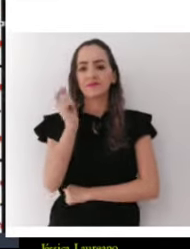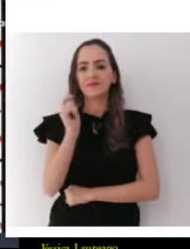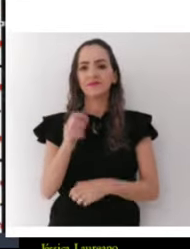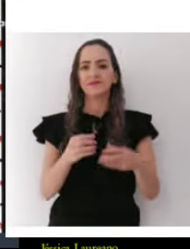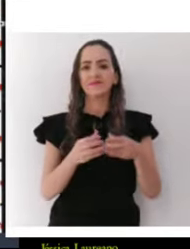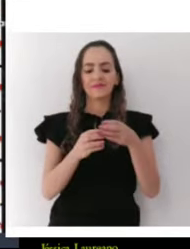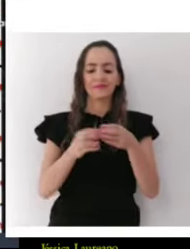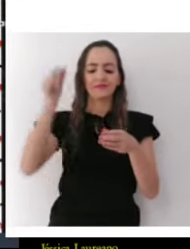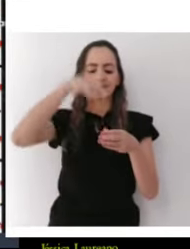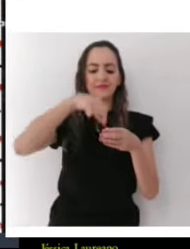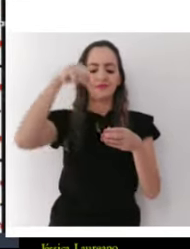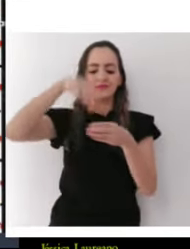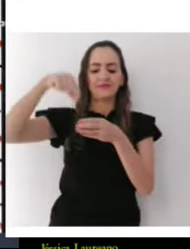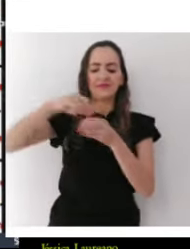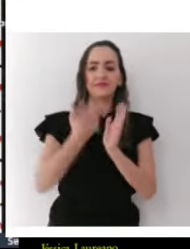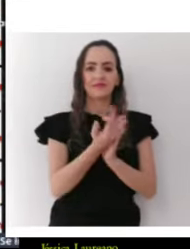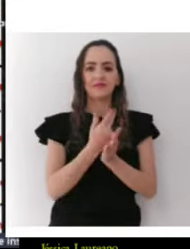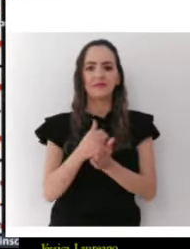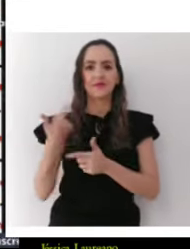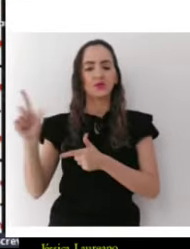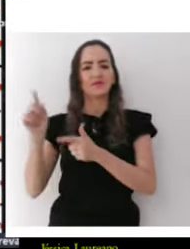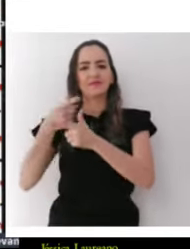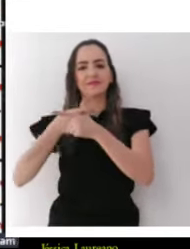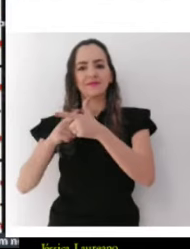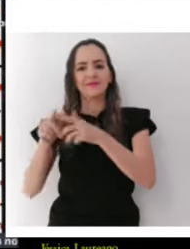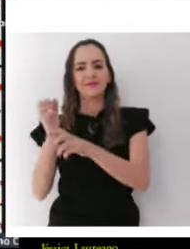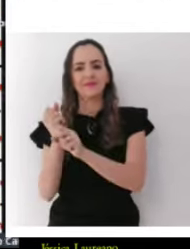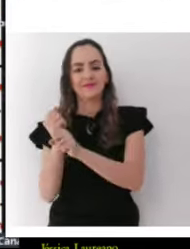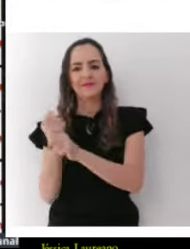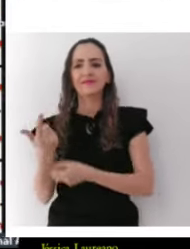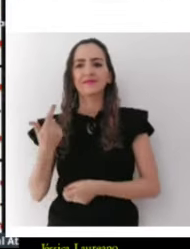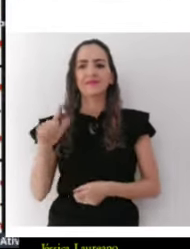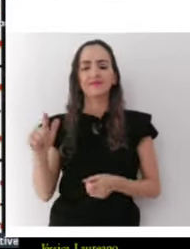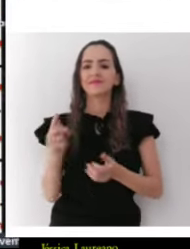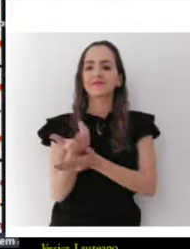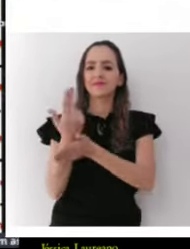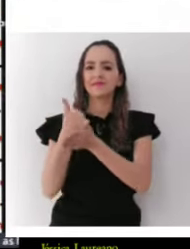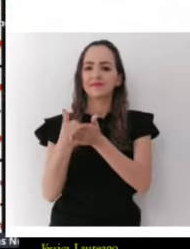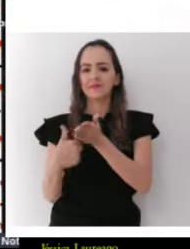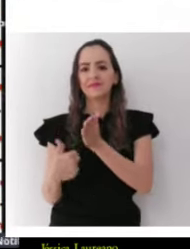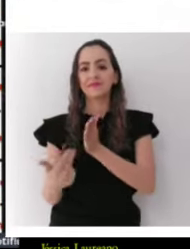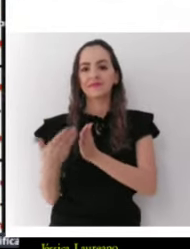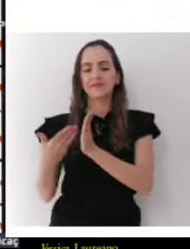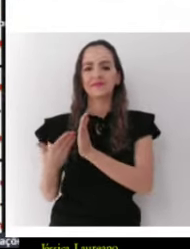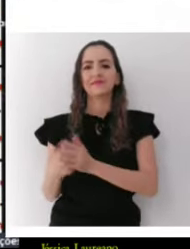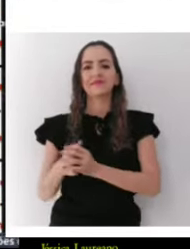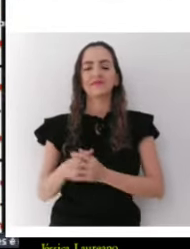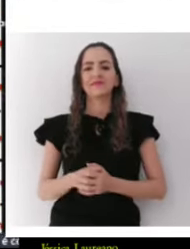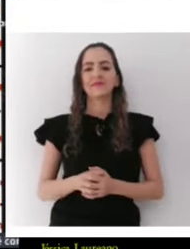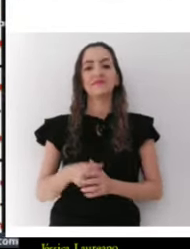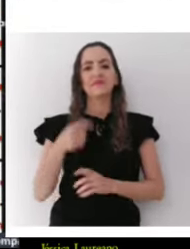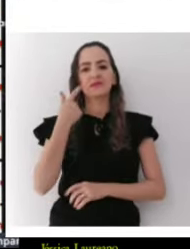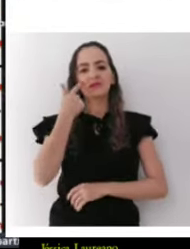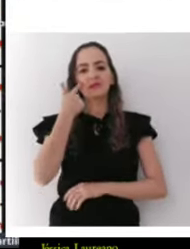lápis dentro. Outra fez a continha de dividir. A outra fez desenhando. A outra fez aí... Caio, circula,